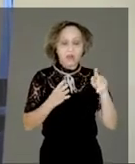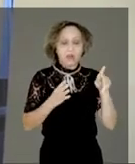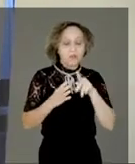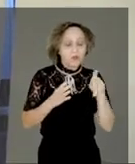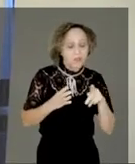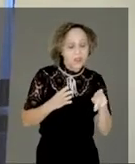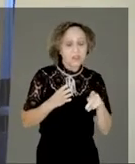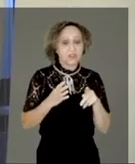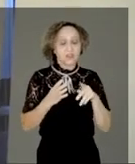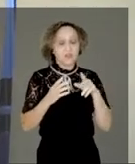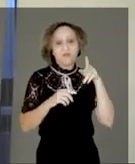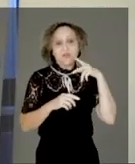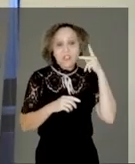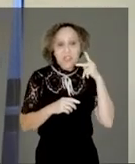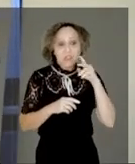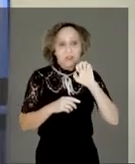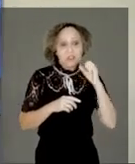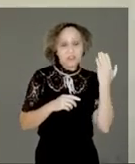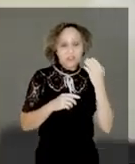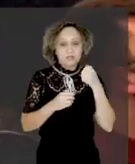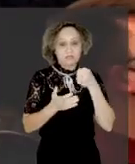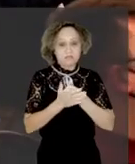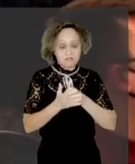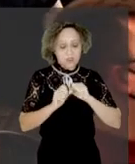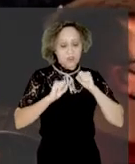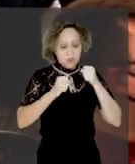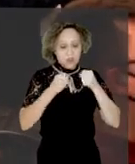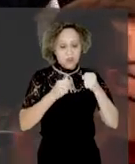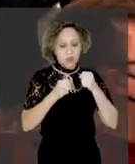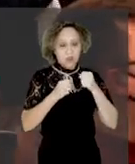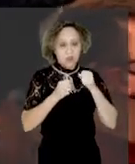o pastor Henrique Vieira.